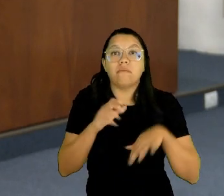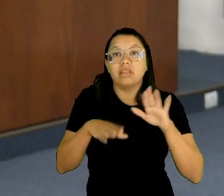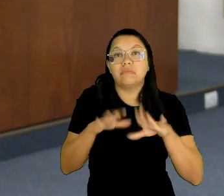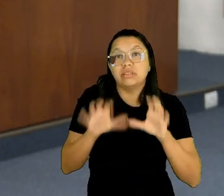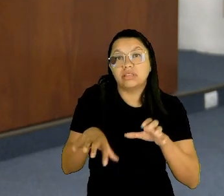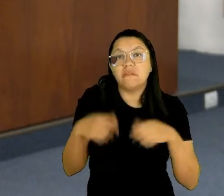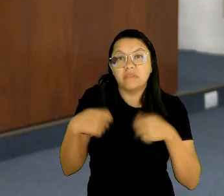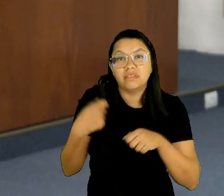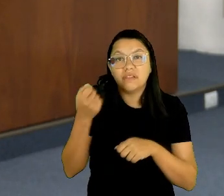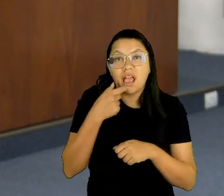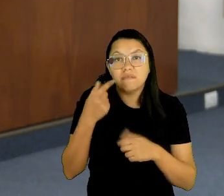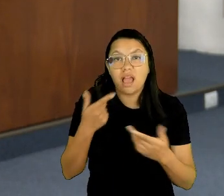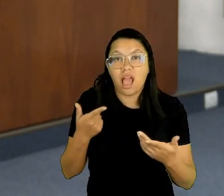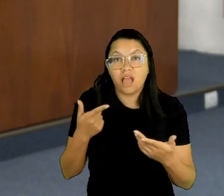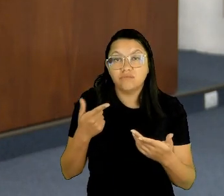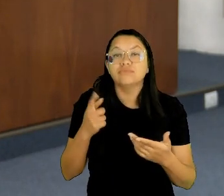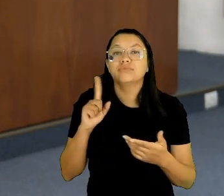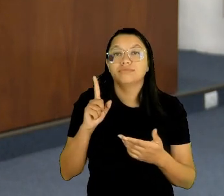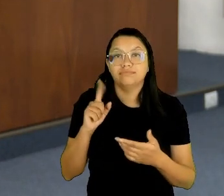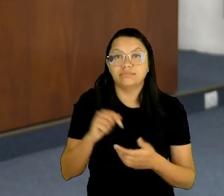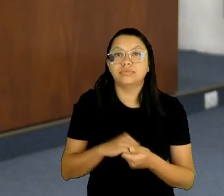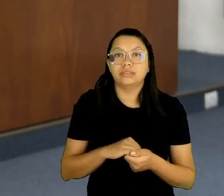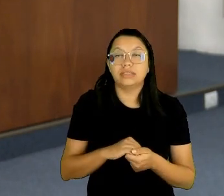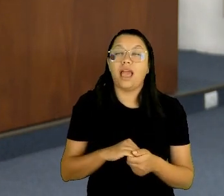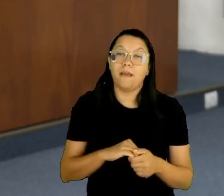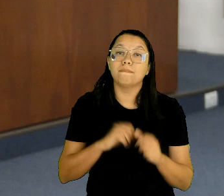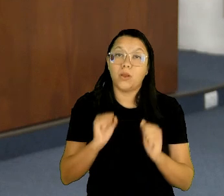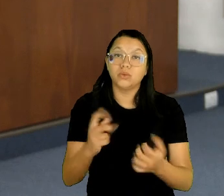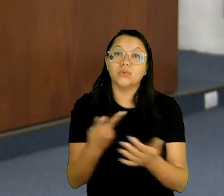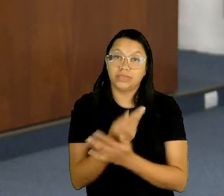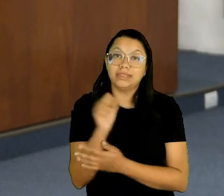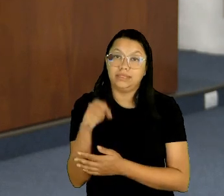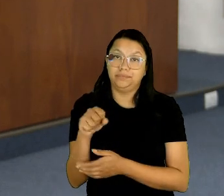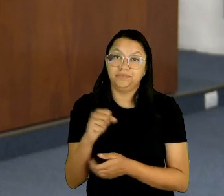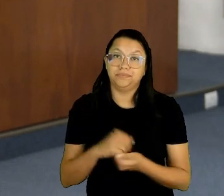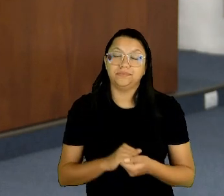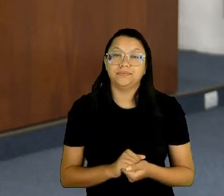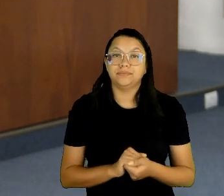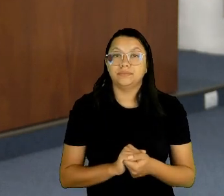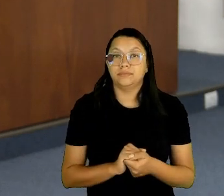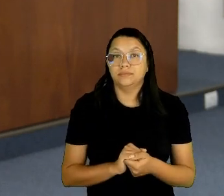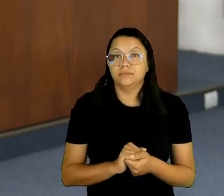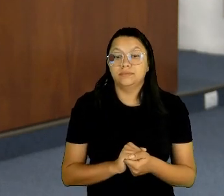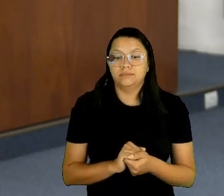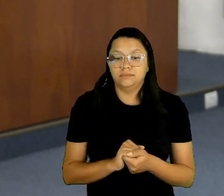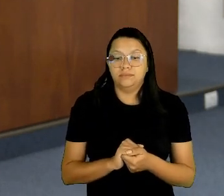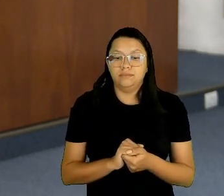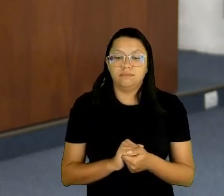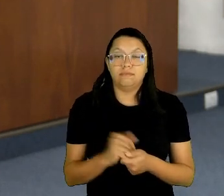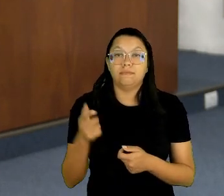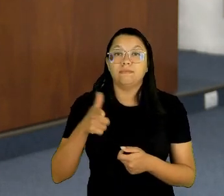tô fazendo atividade física e mesmo assim vou precisar de remédio para o colesterol. Isso é bem provável que aconteça.